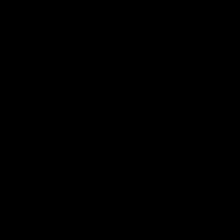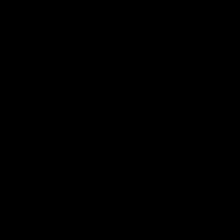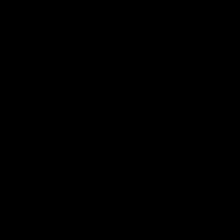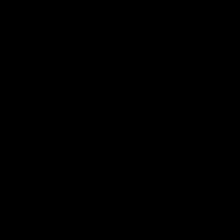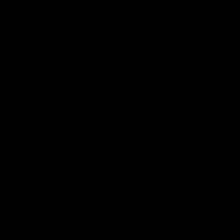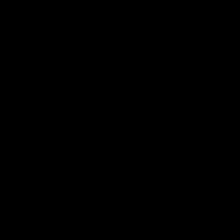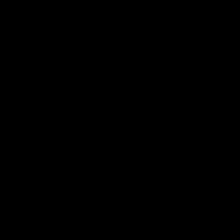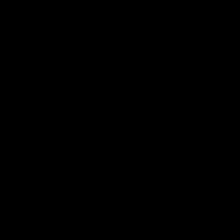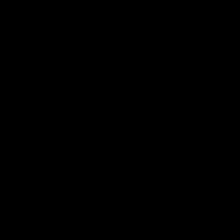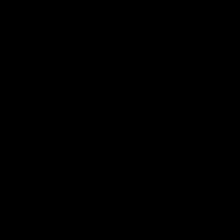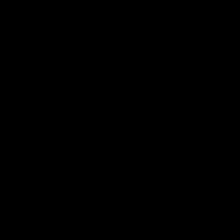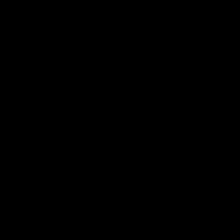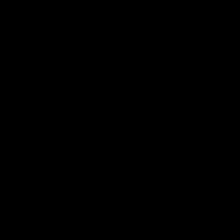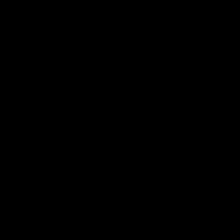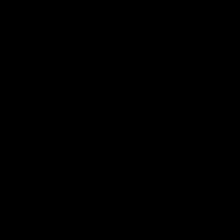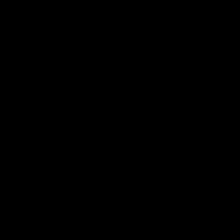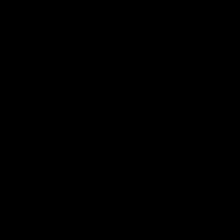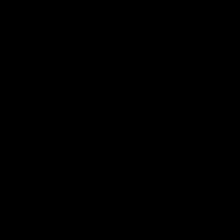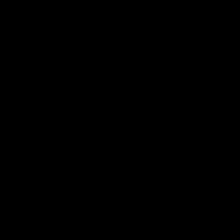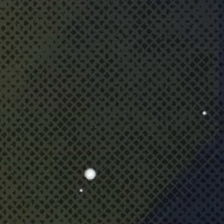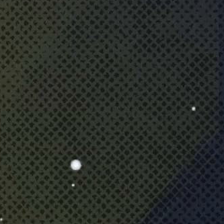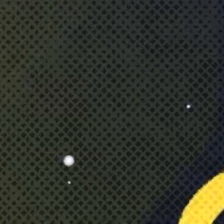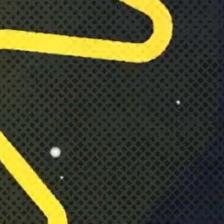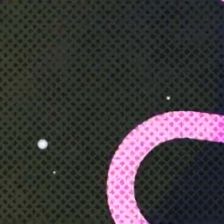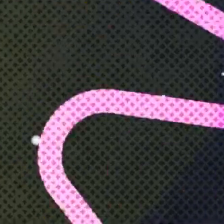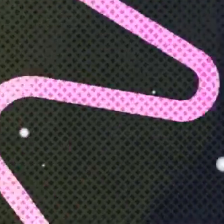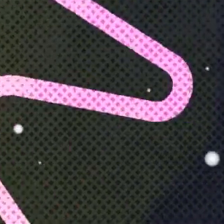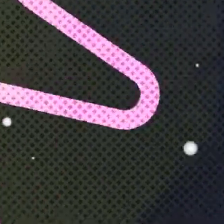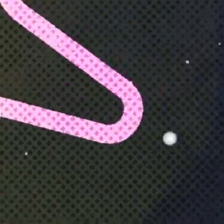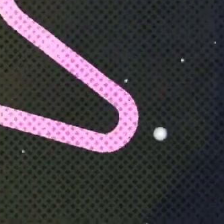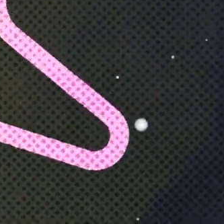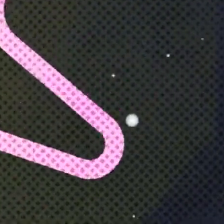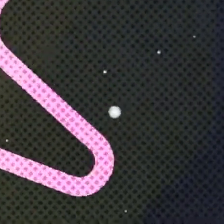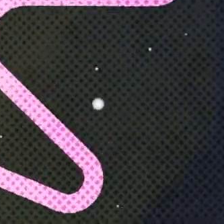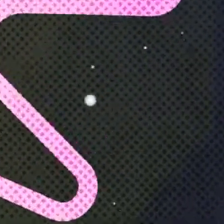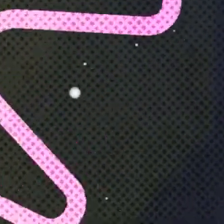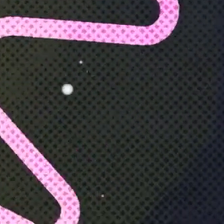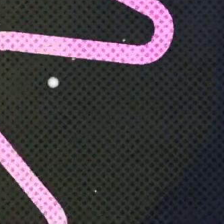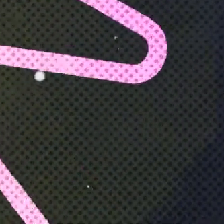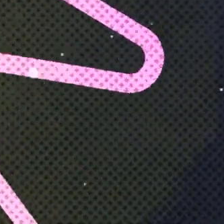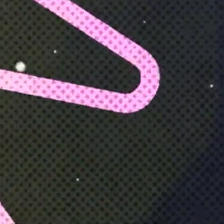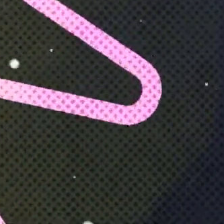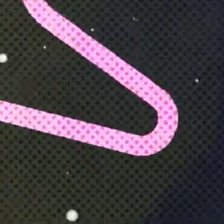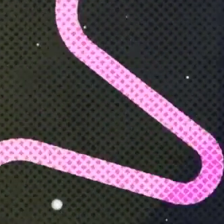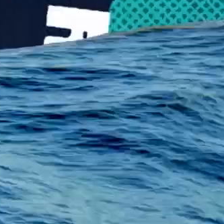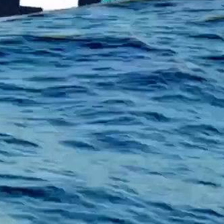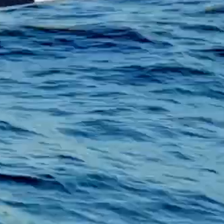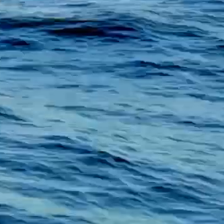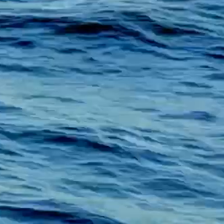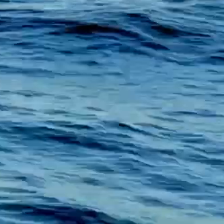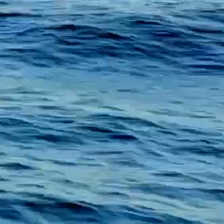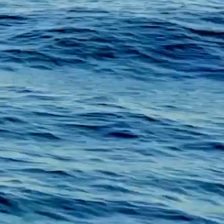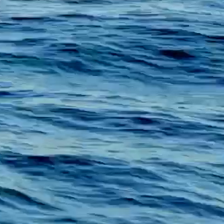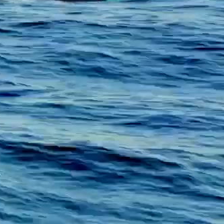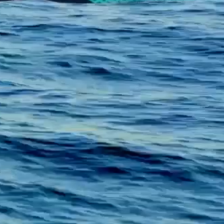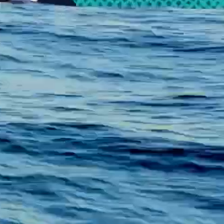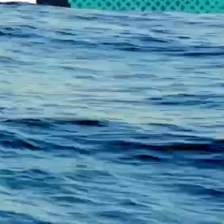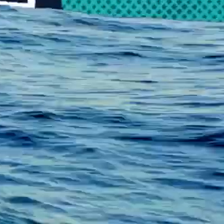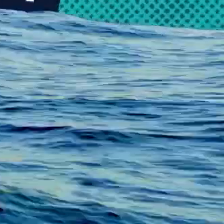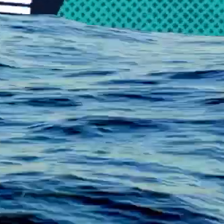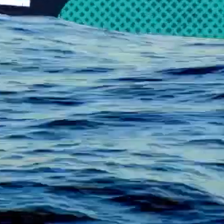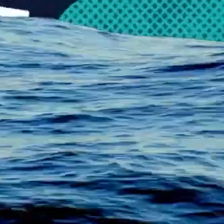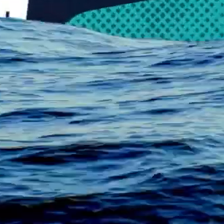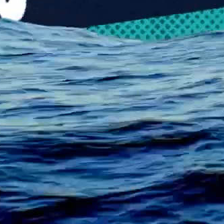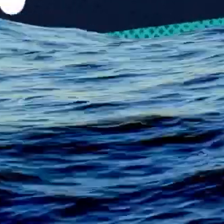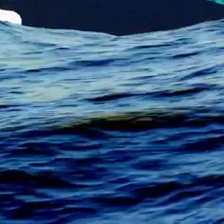Cultural Porto Dragão, Instituto Dragão do Mar. Abertura em animação. Das laterais surgem mãos negras. No mar, o sol nasce